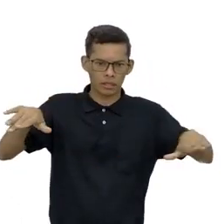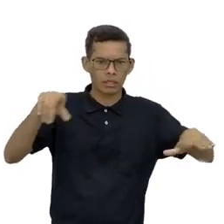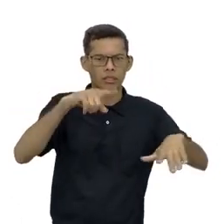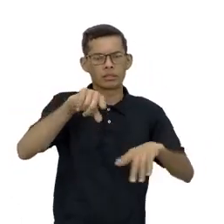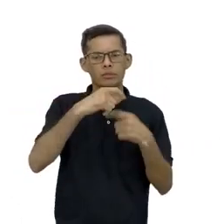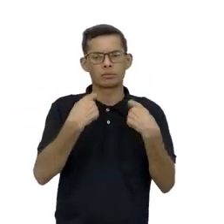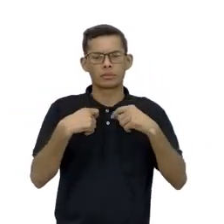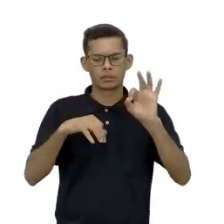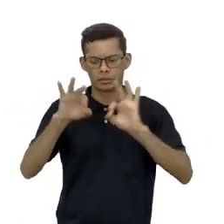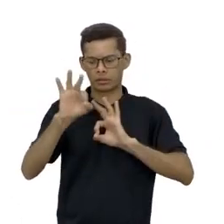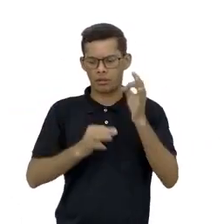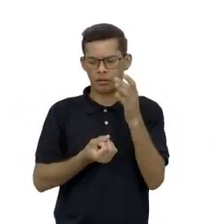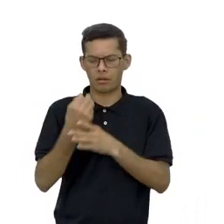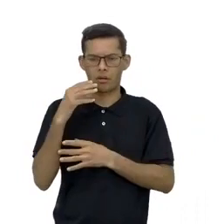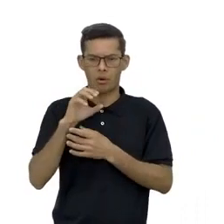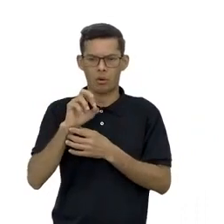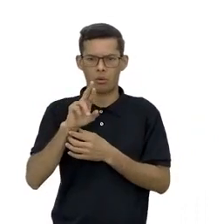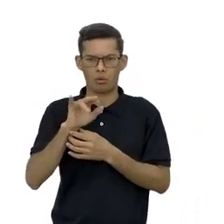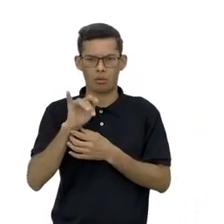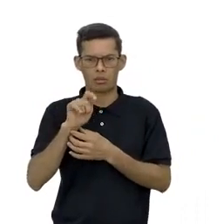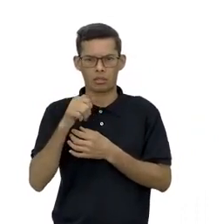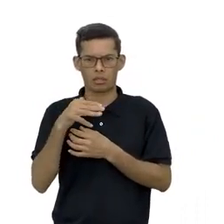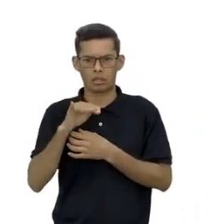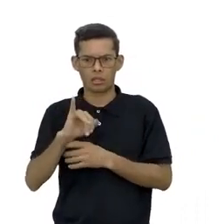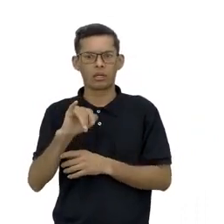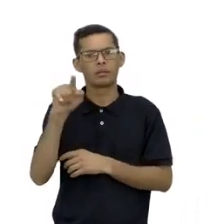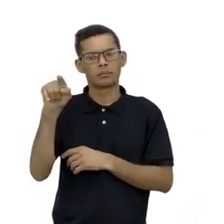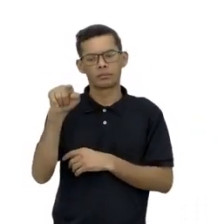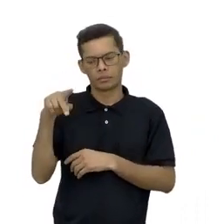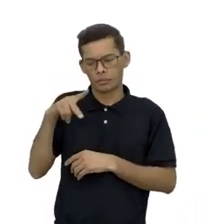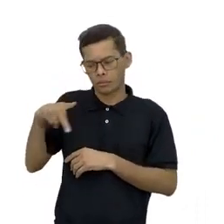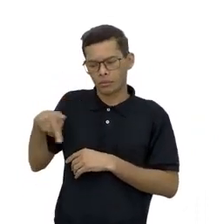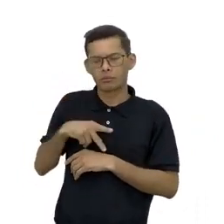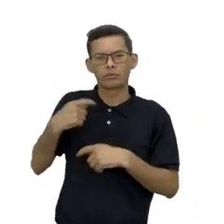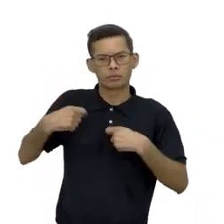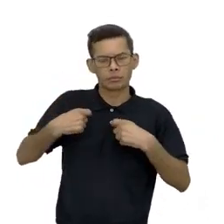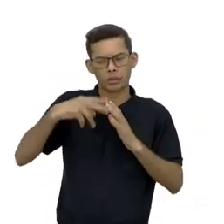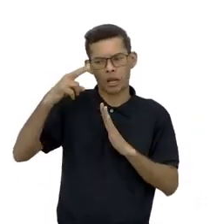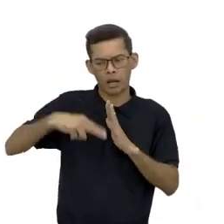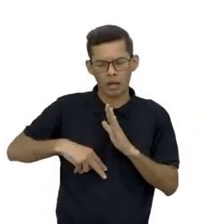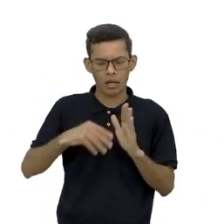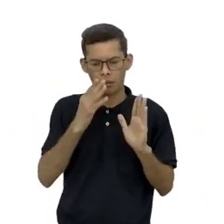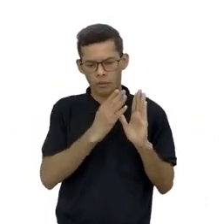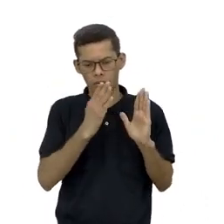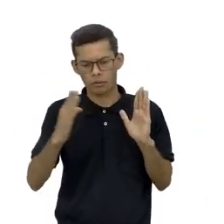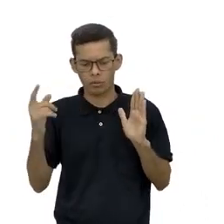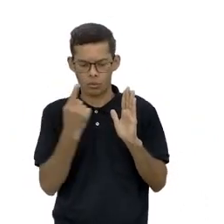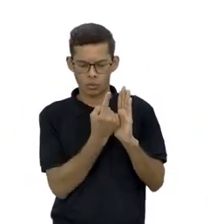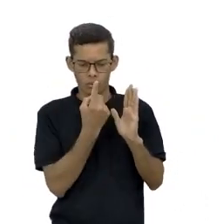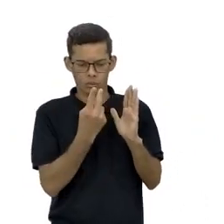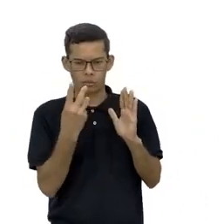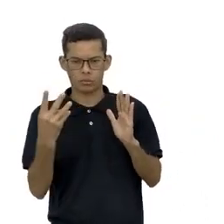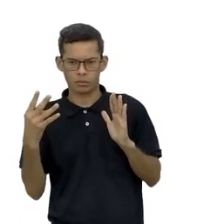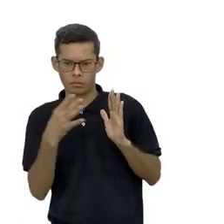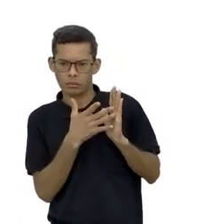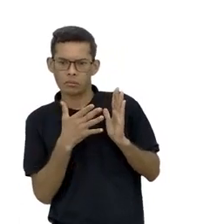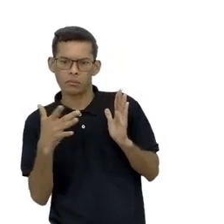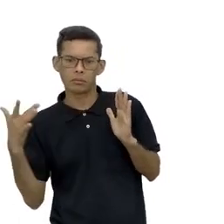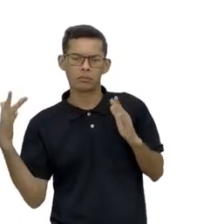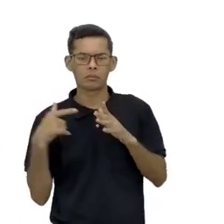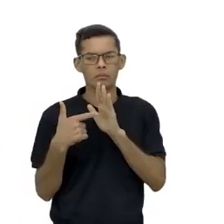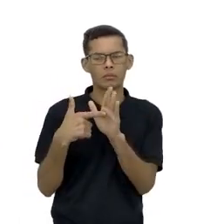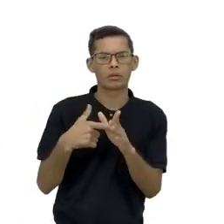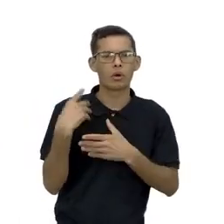A professora deve ler cada passo e realizar a dobradura, demonstrando como